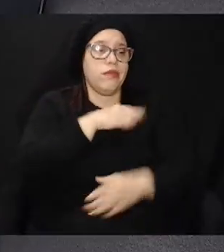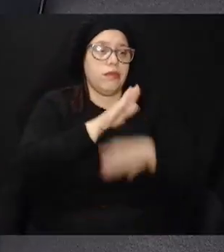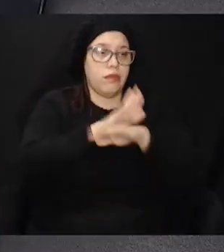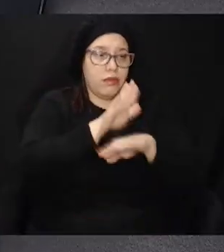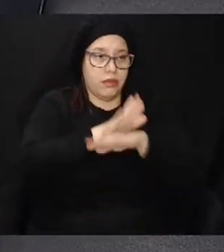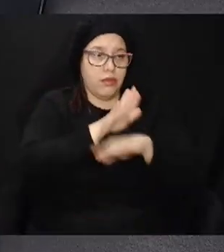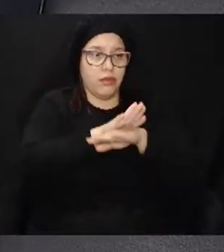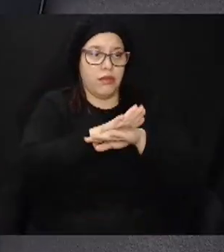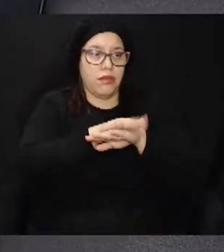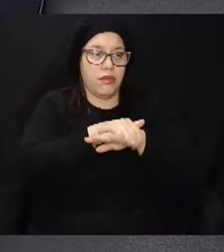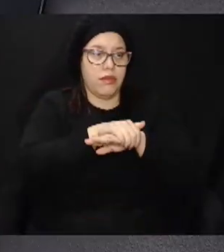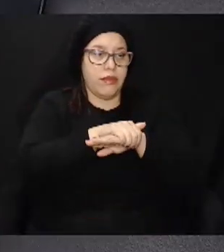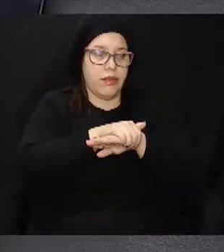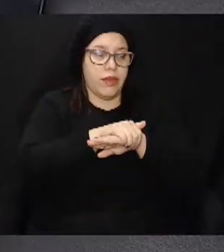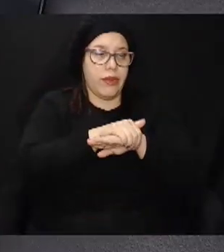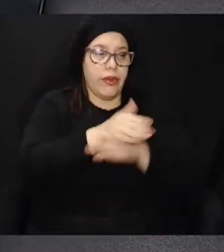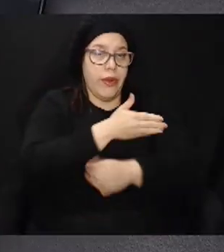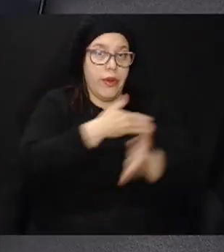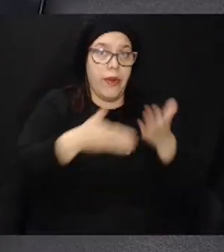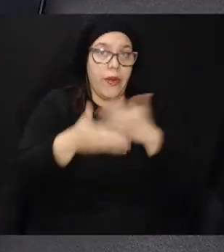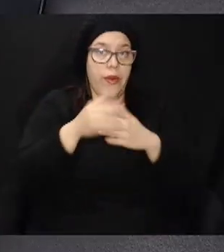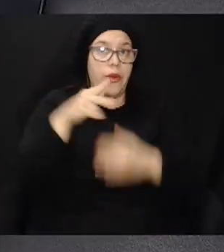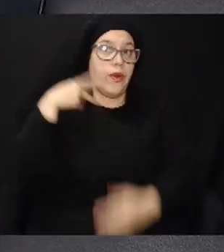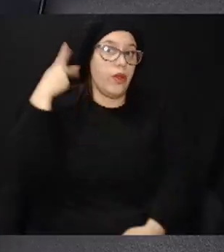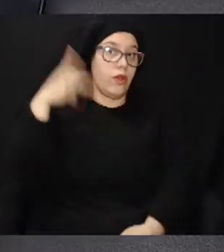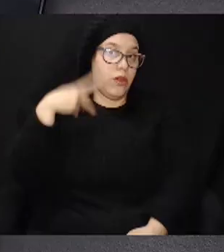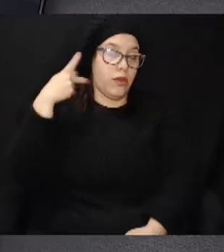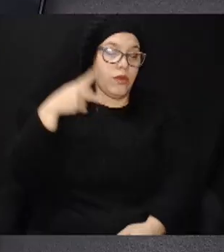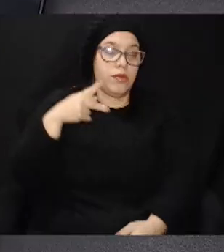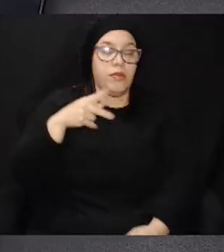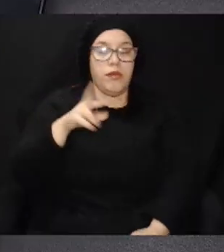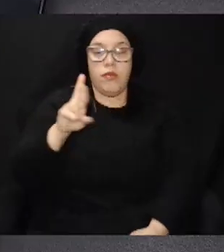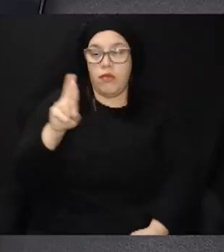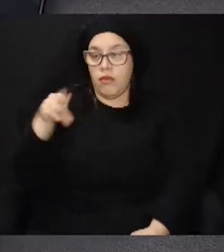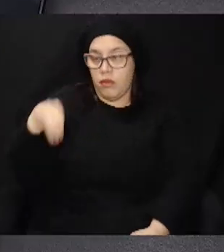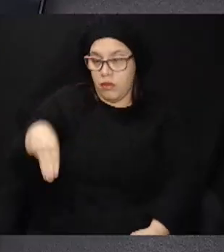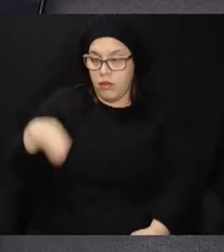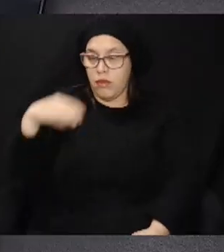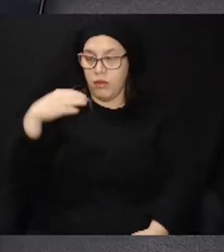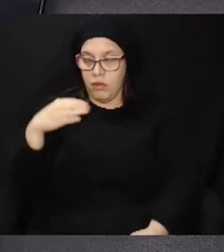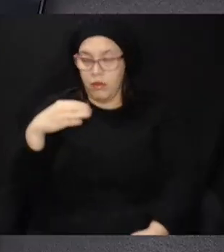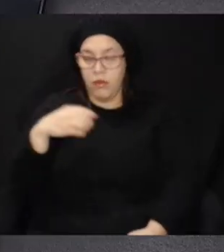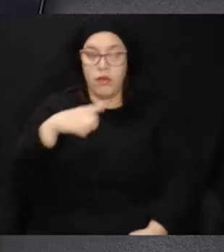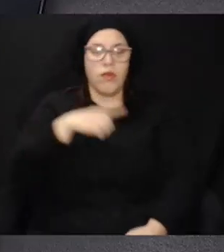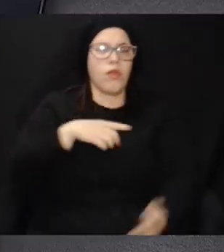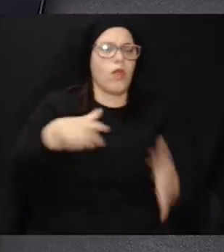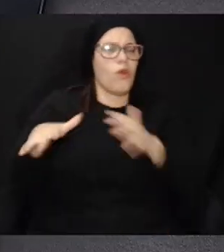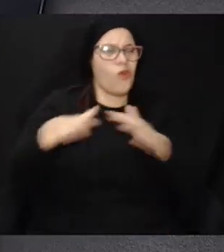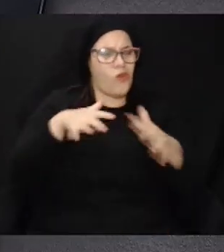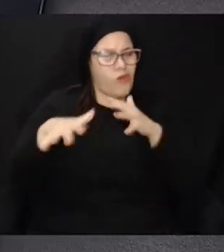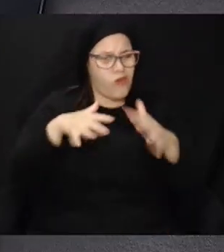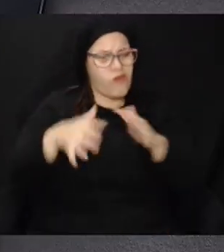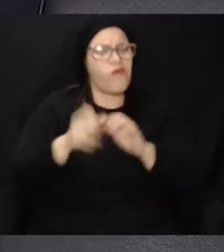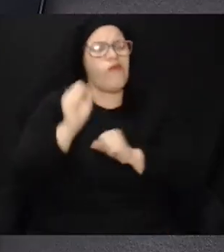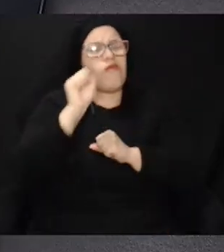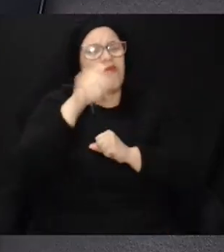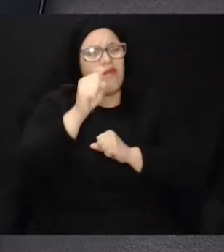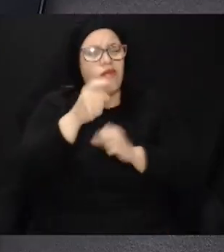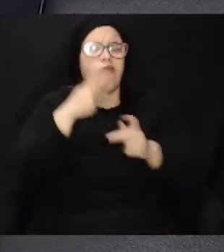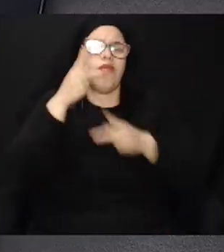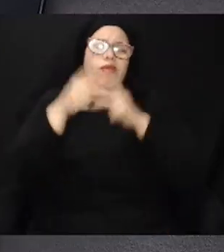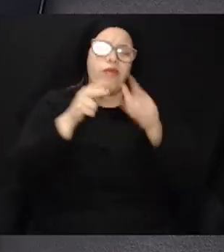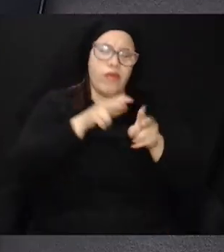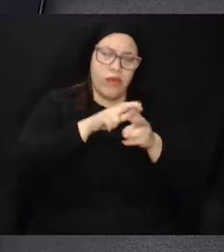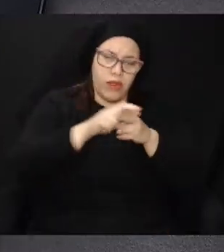é participar do parlamento metropolitano, que tem agitado, nós temos agitado, falando de metrôs, falando de